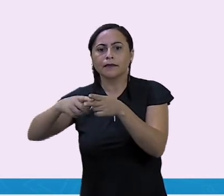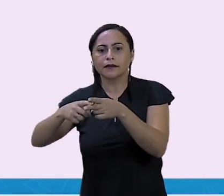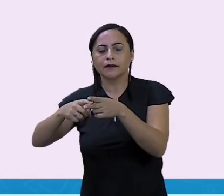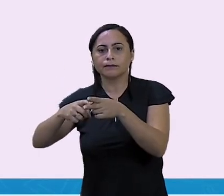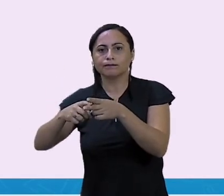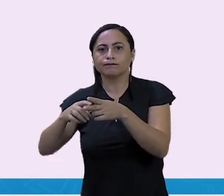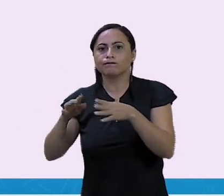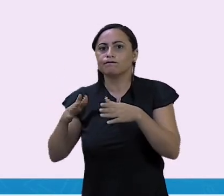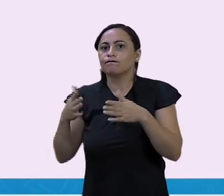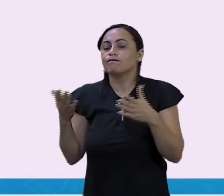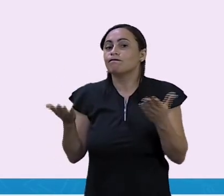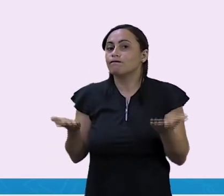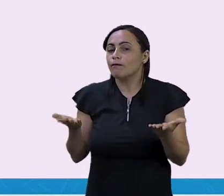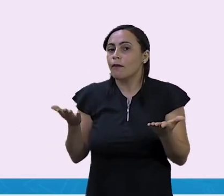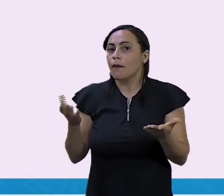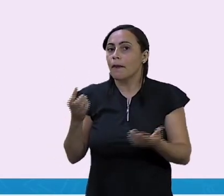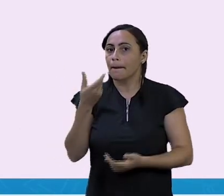ou concerto com C?